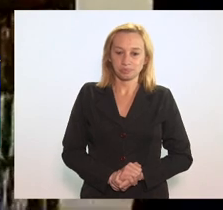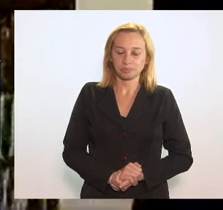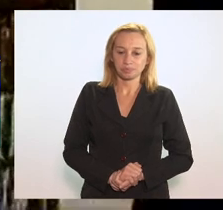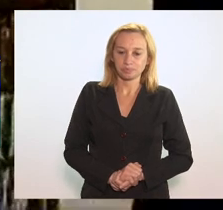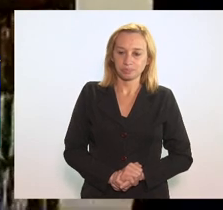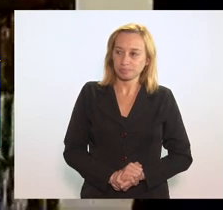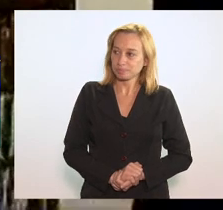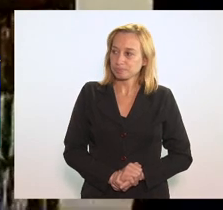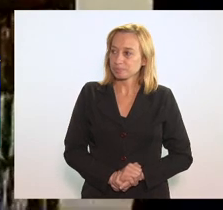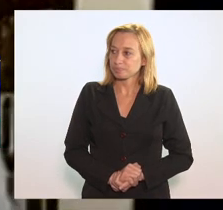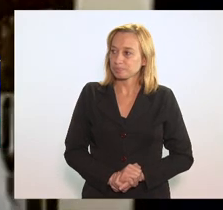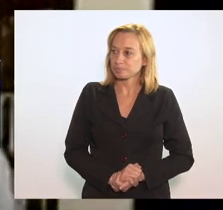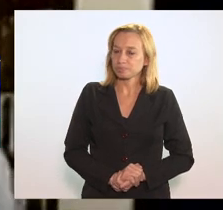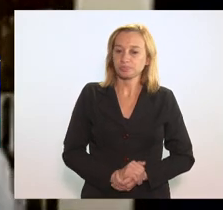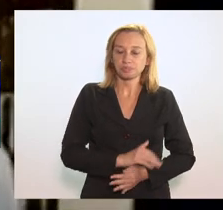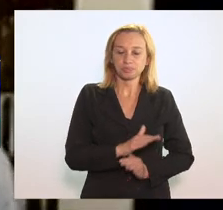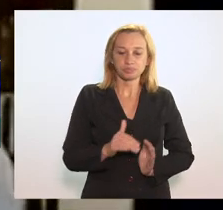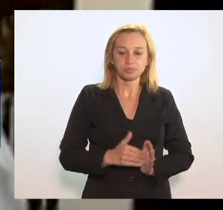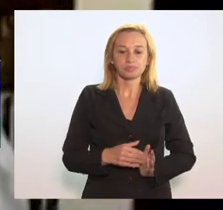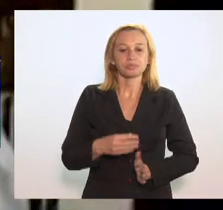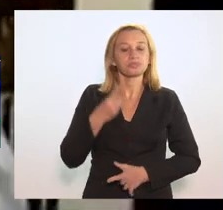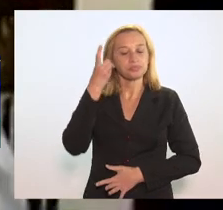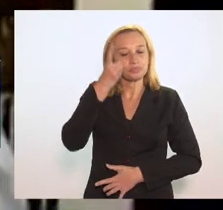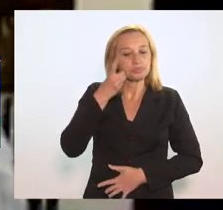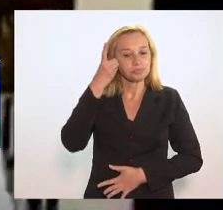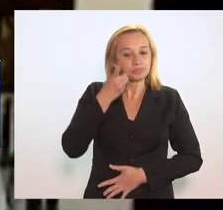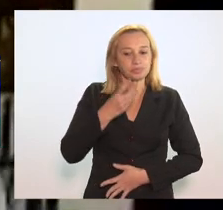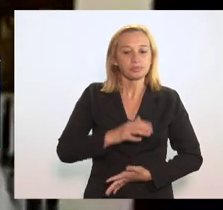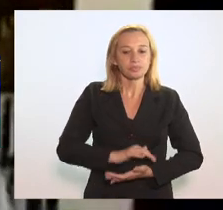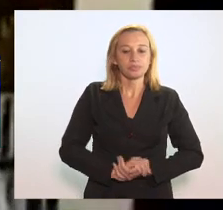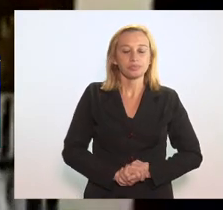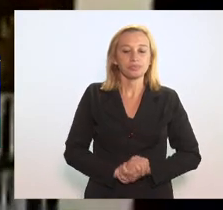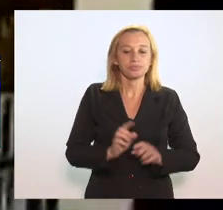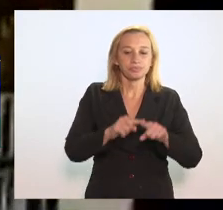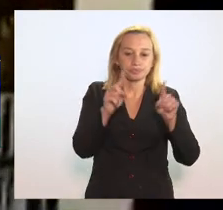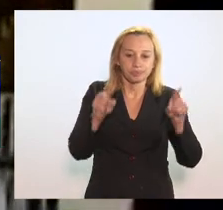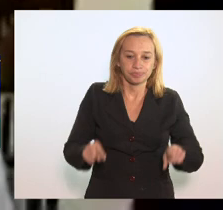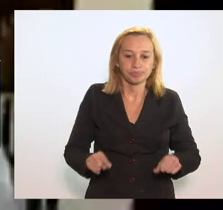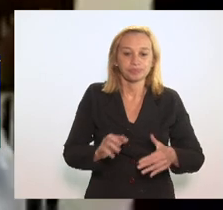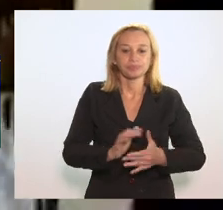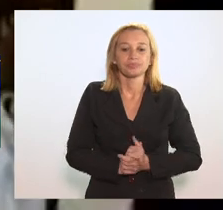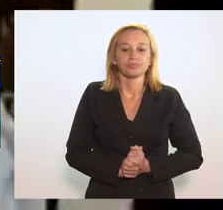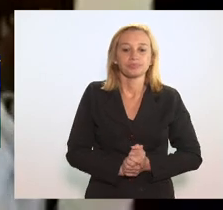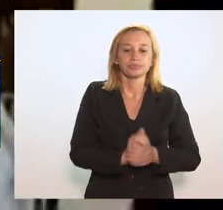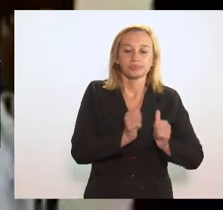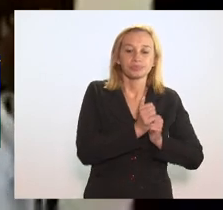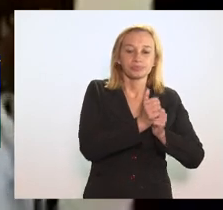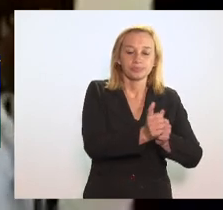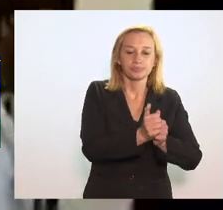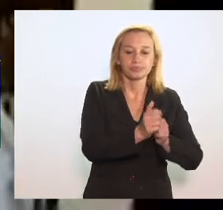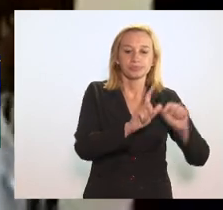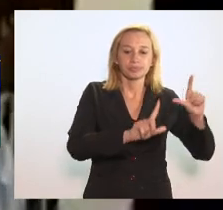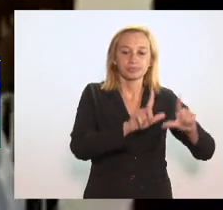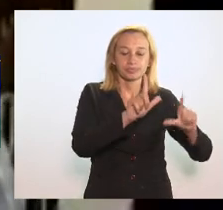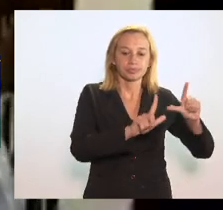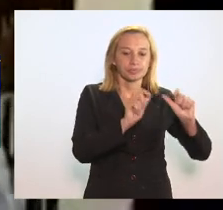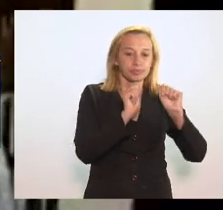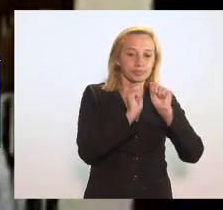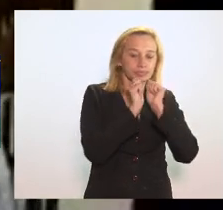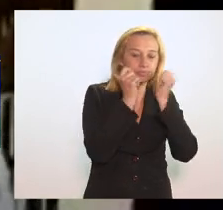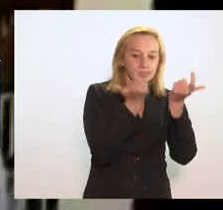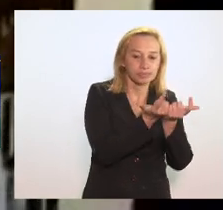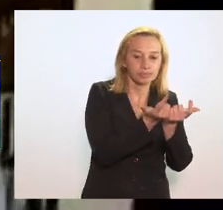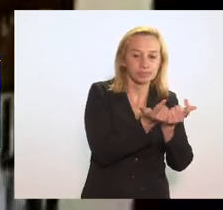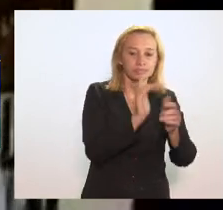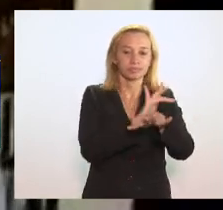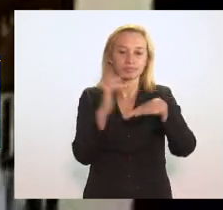Senhoras deputadas presentes, senhores deputados presentes, servidores, aqueles que nos assistem pela TV Aleja, aqueles que